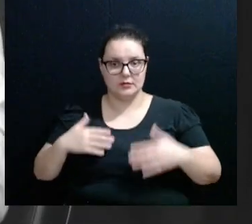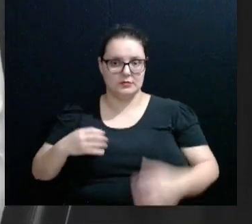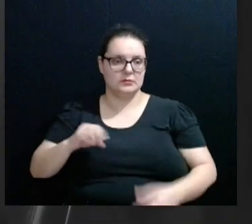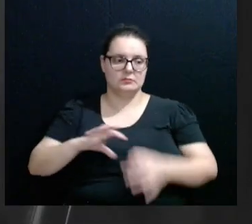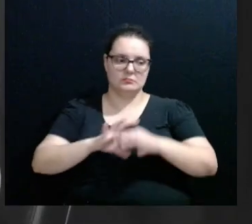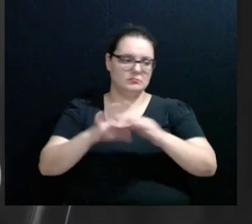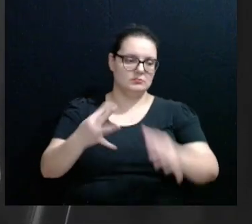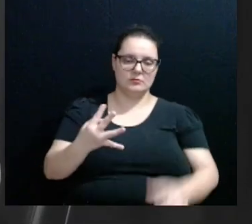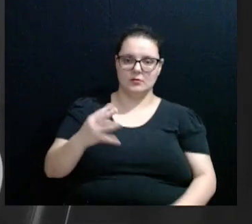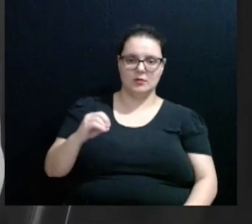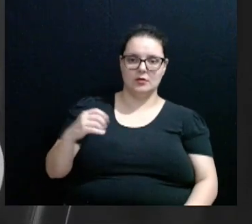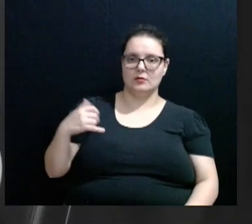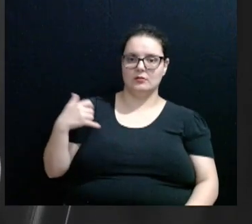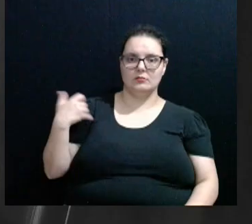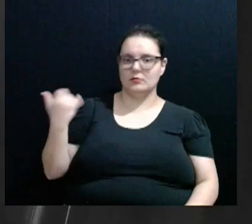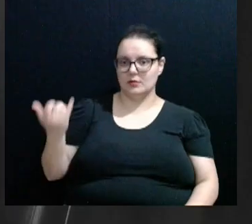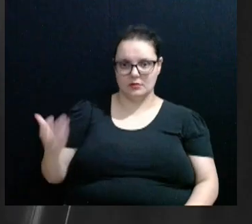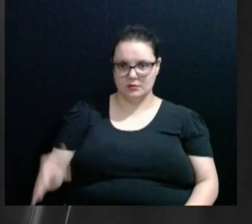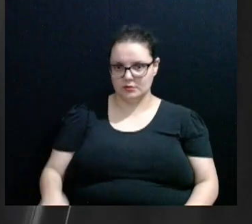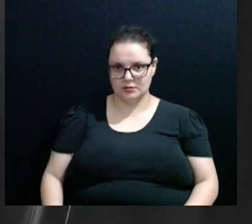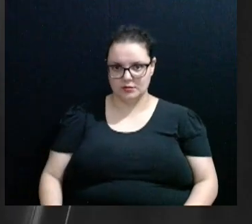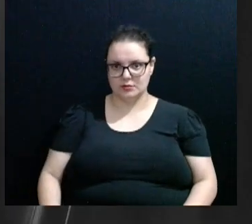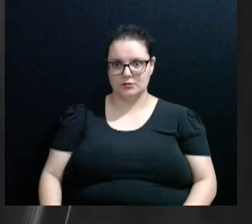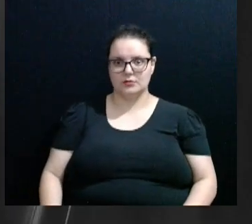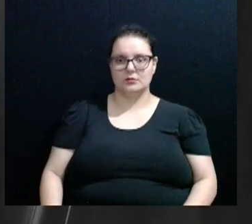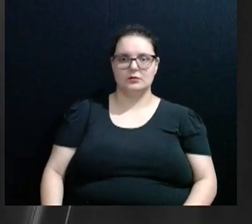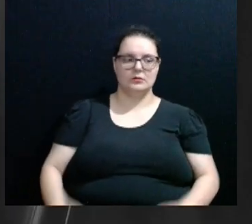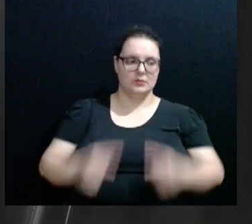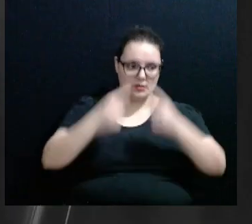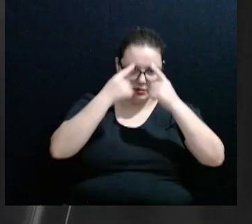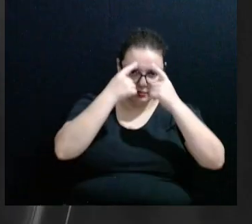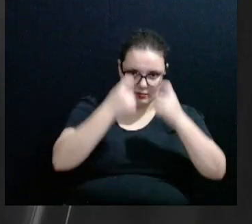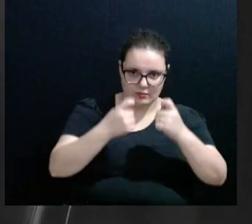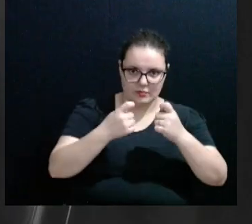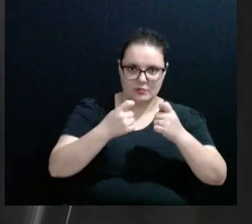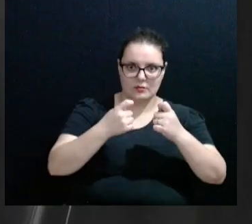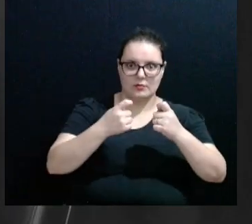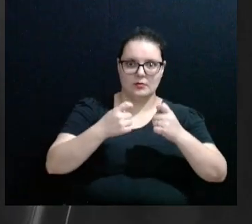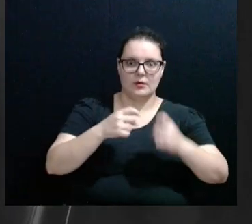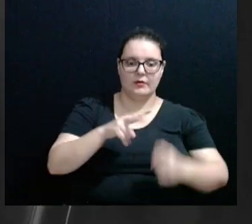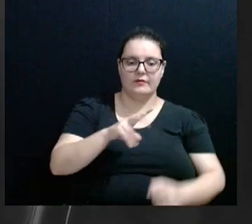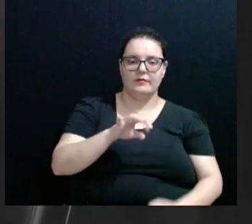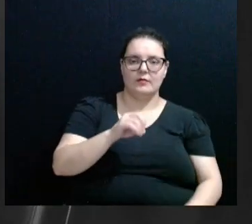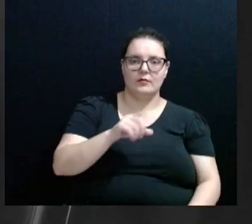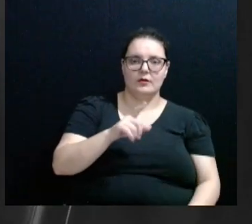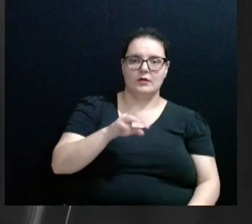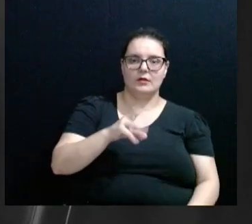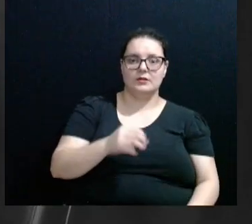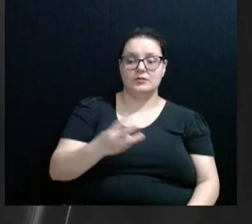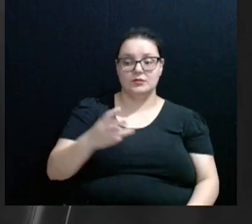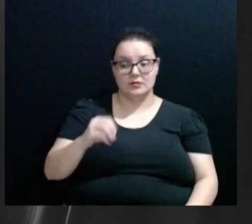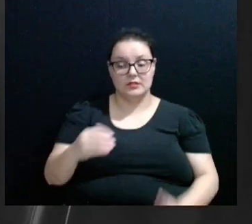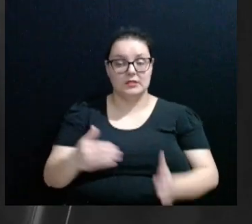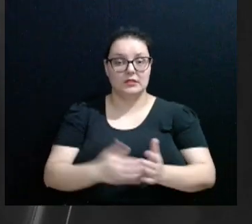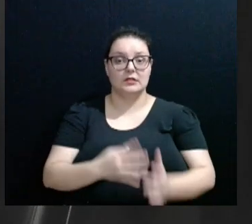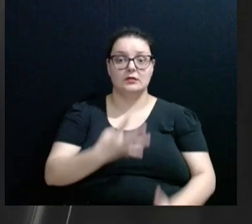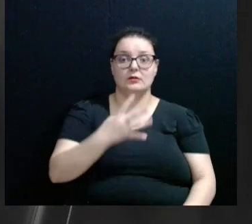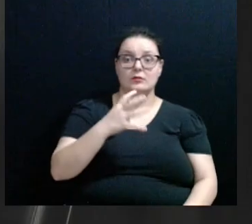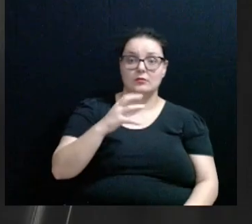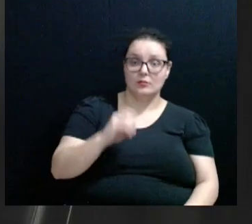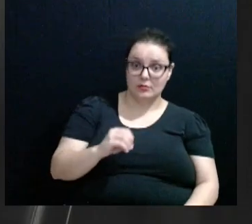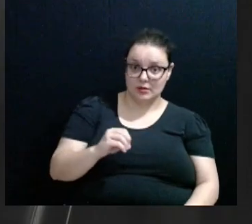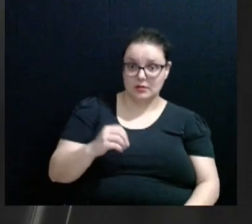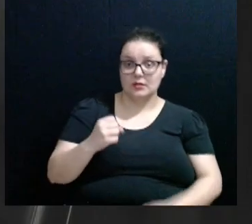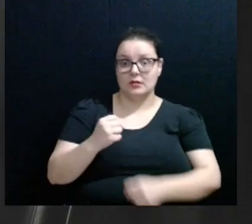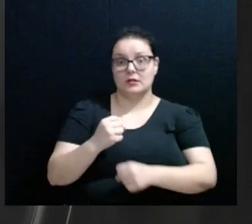anos, ele vai violentar de 30 a 40 pessoas. Um